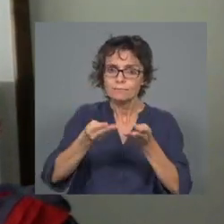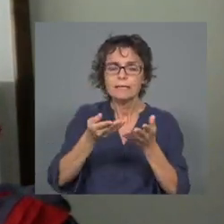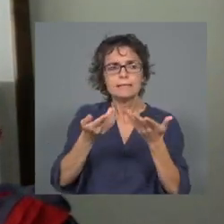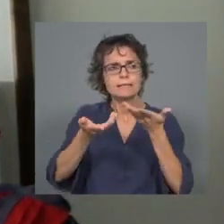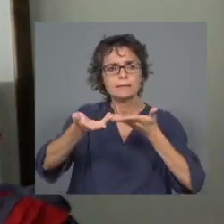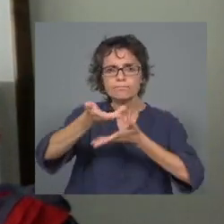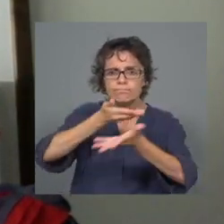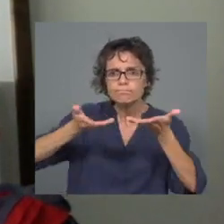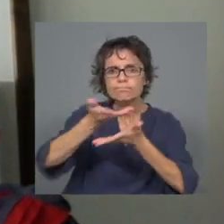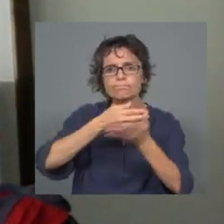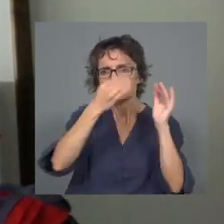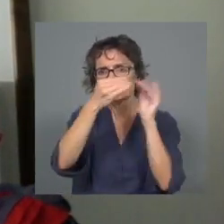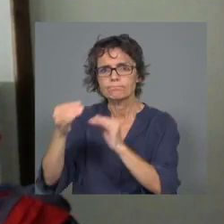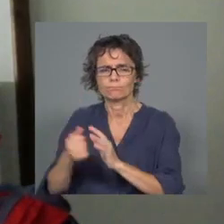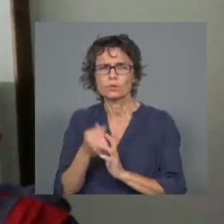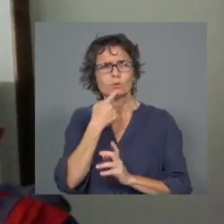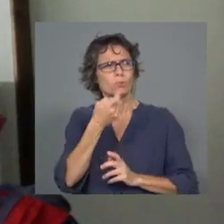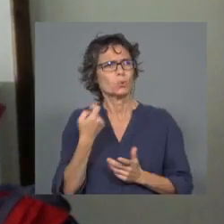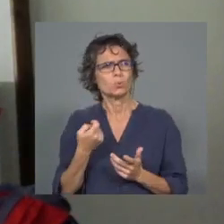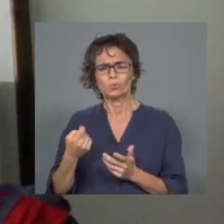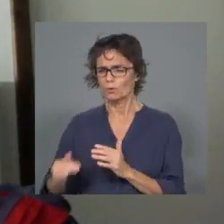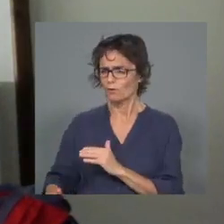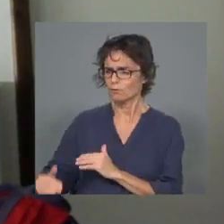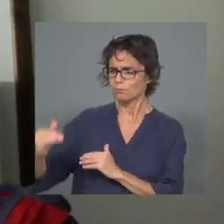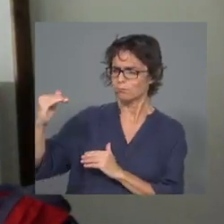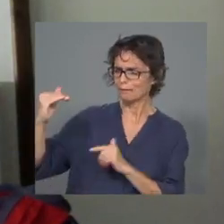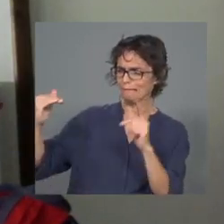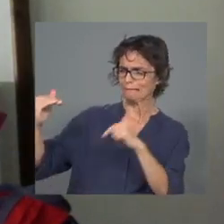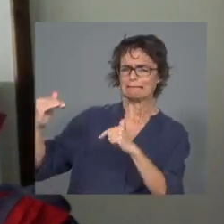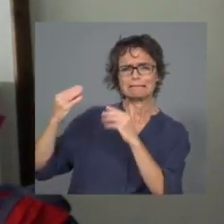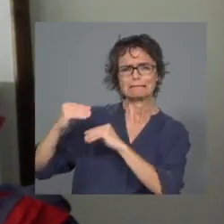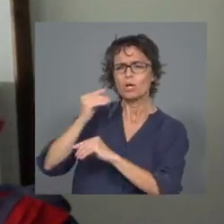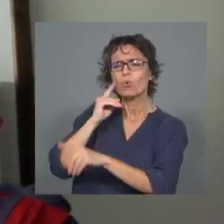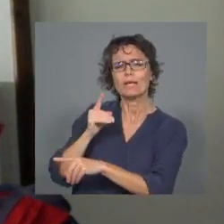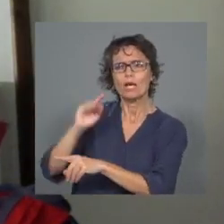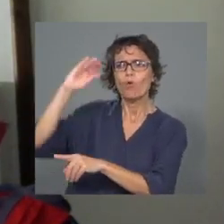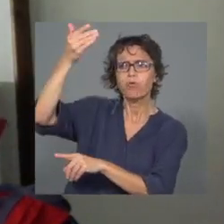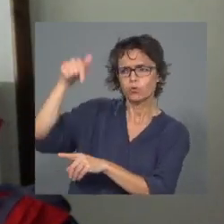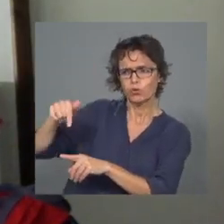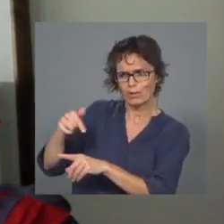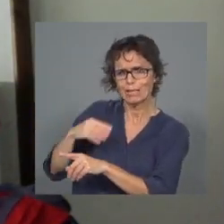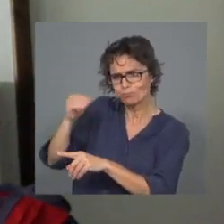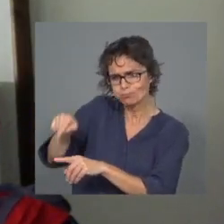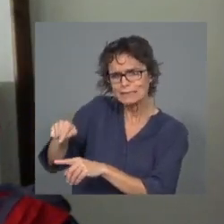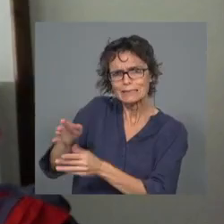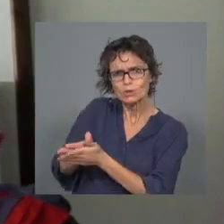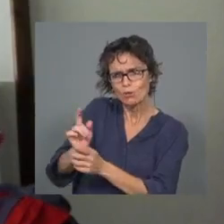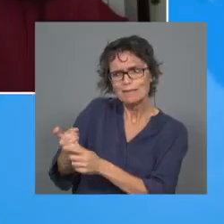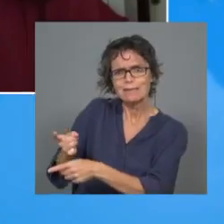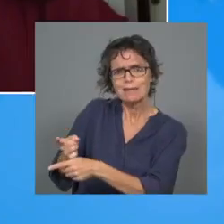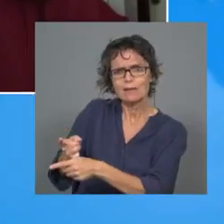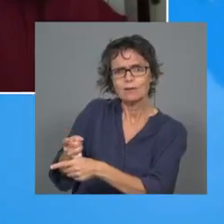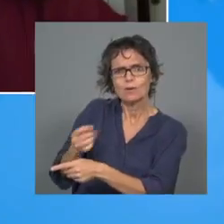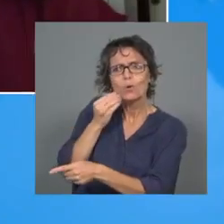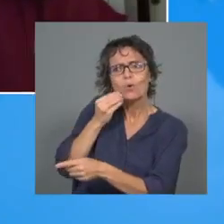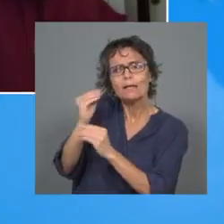até que ponto é que não continuamos a preparar pessoas para um futuro que não vai ser esse. E para um presente que também não é esse. Claro, ao fim e ao